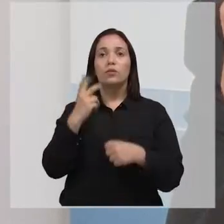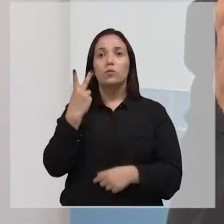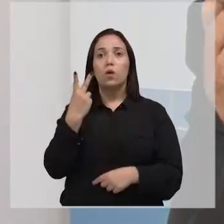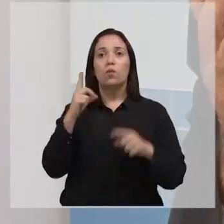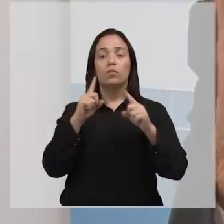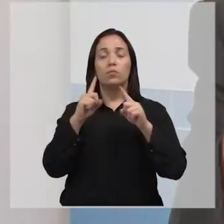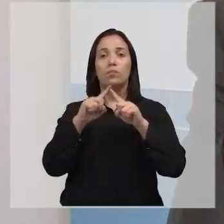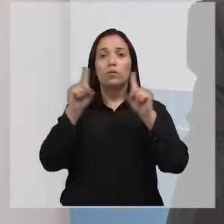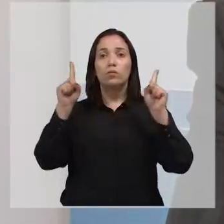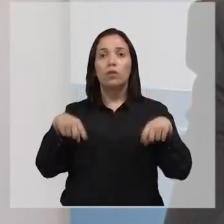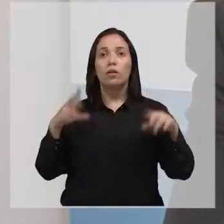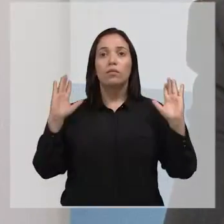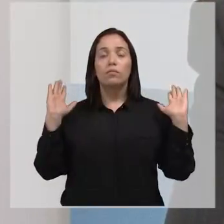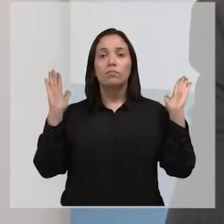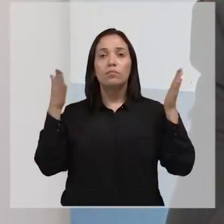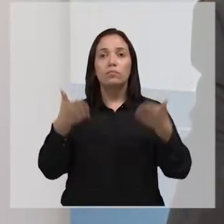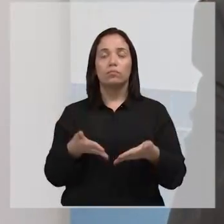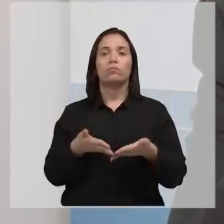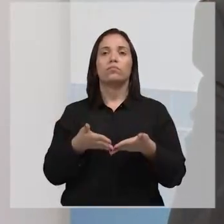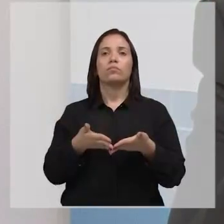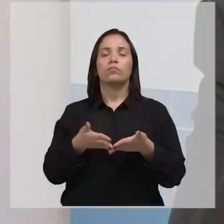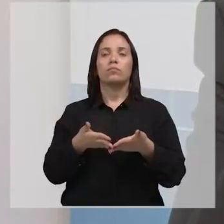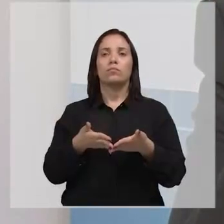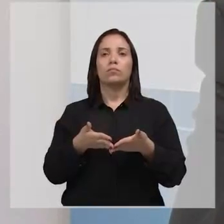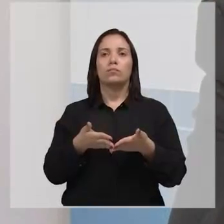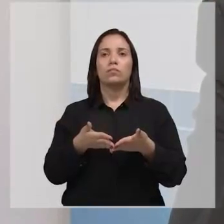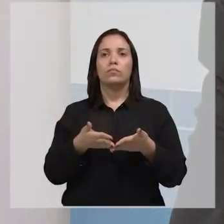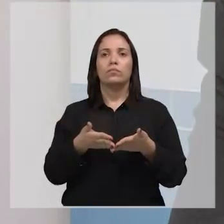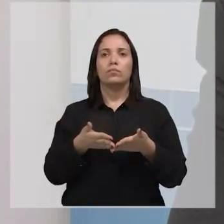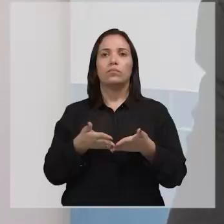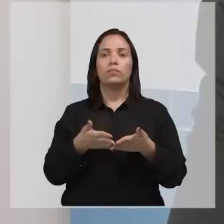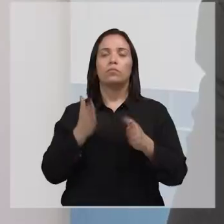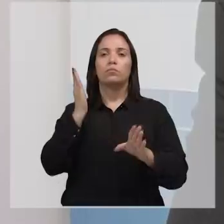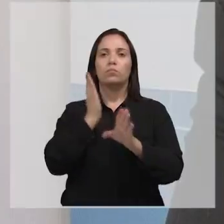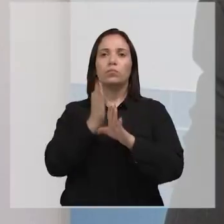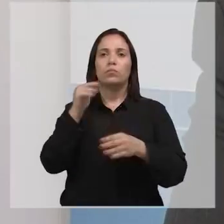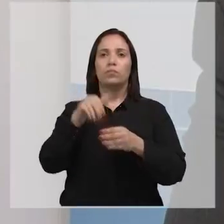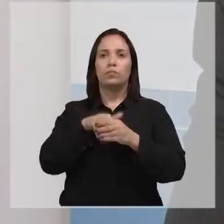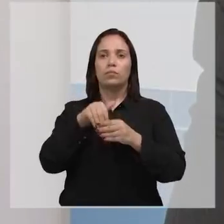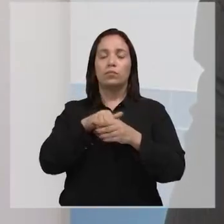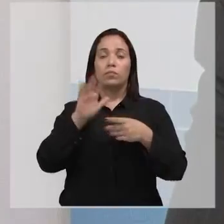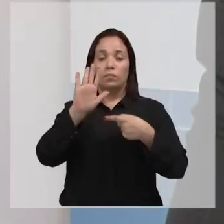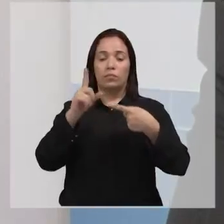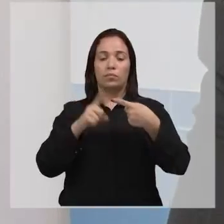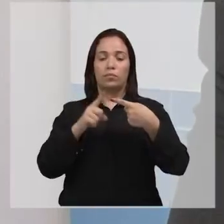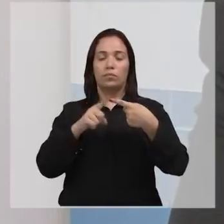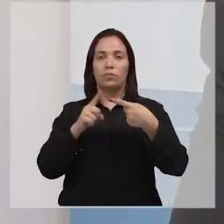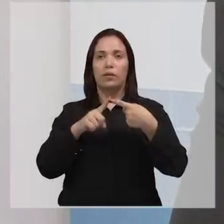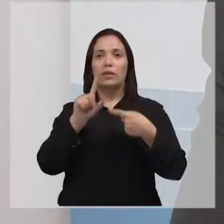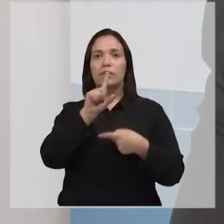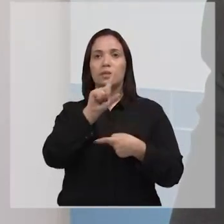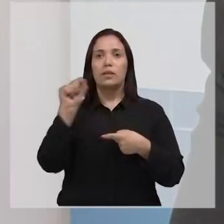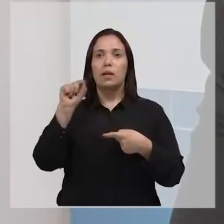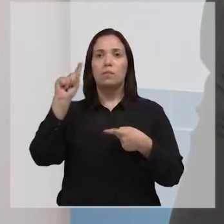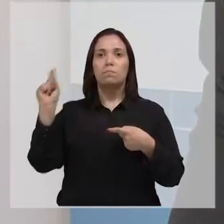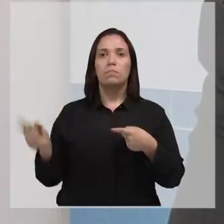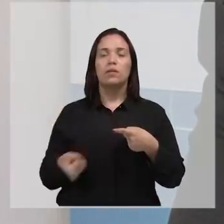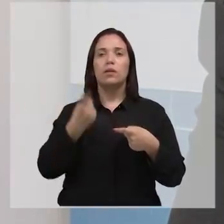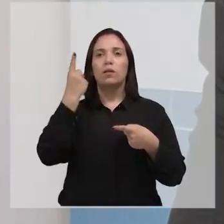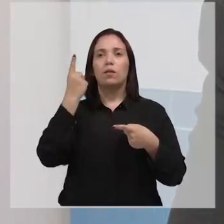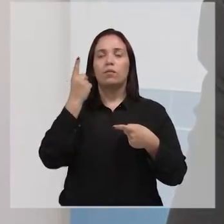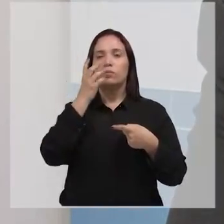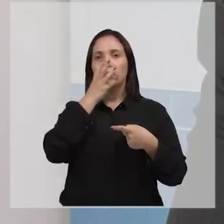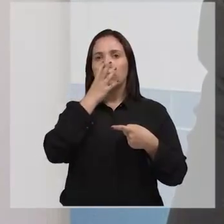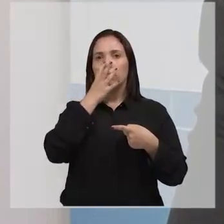2 projetos que colam no outro e todos eles fecham com a eleição. Qual é o primeiro projeto? 100 milhões de